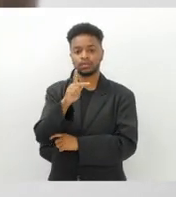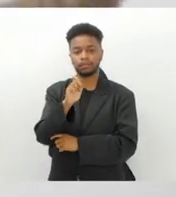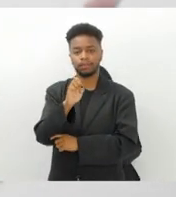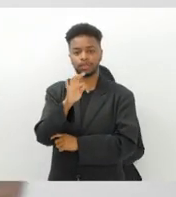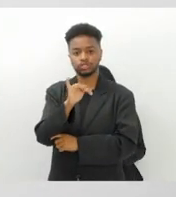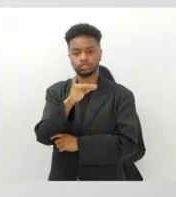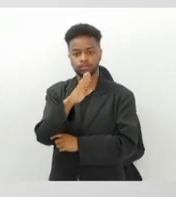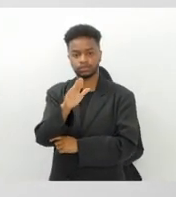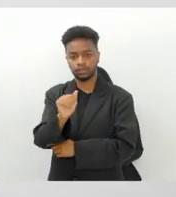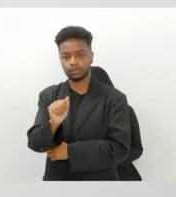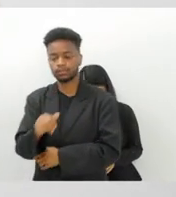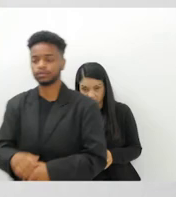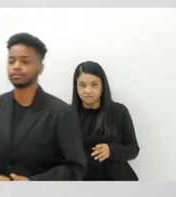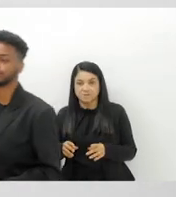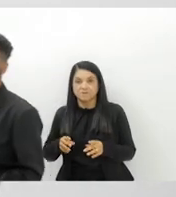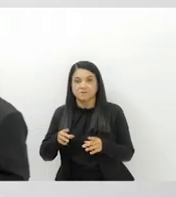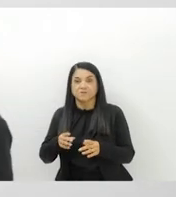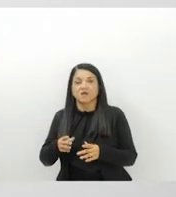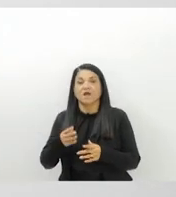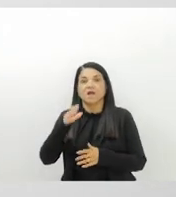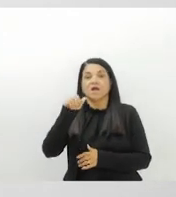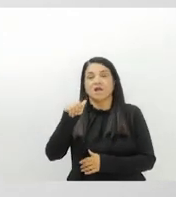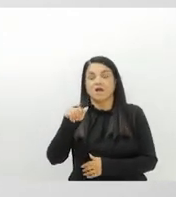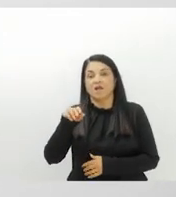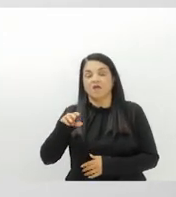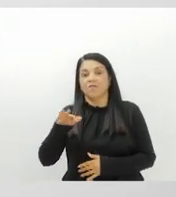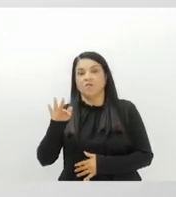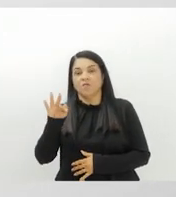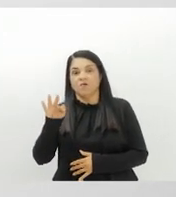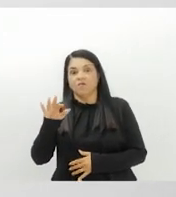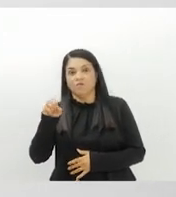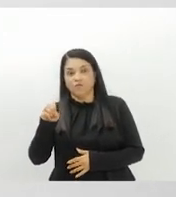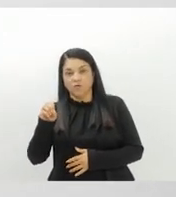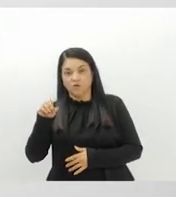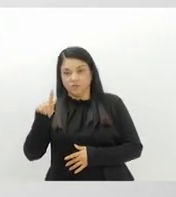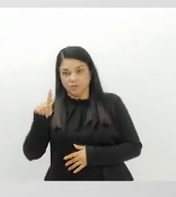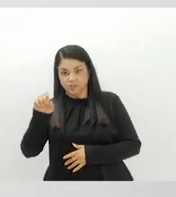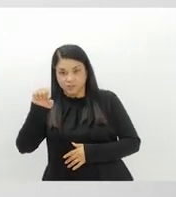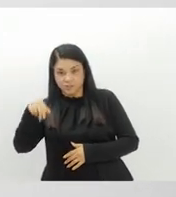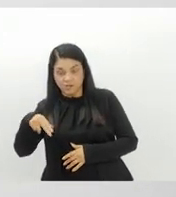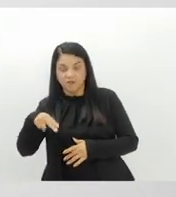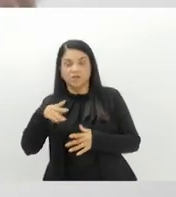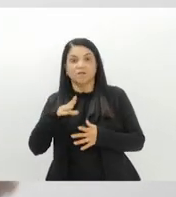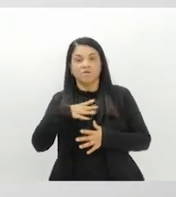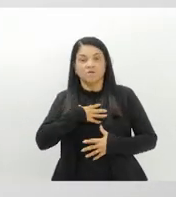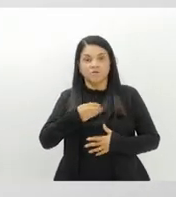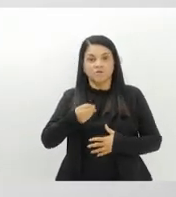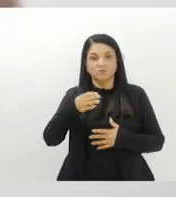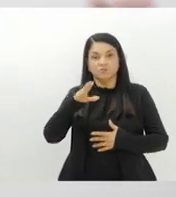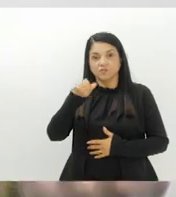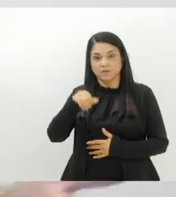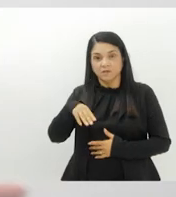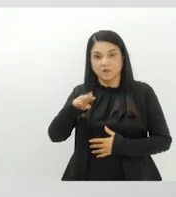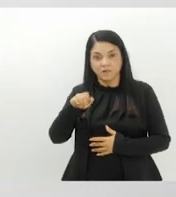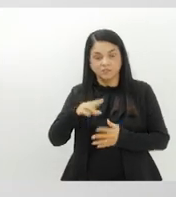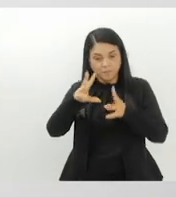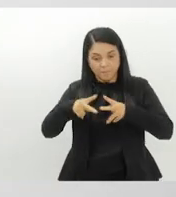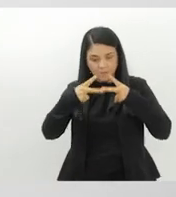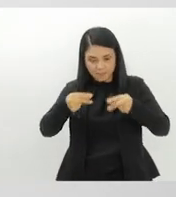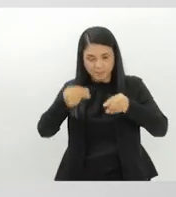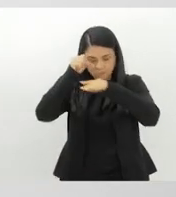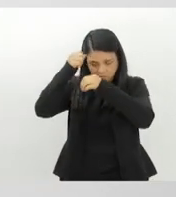levou também ao Afoxé Filhos de Gandhi neste ano, e que leva aos outros presentes de Iemanjá a